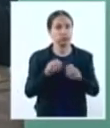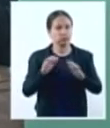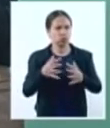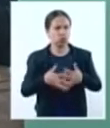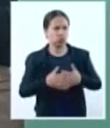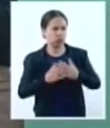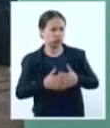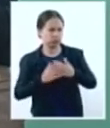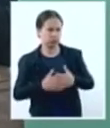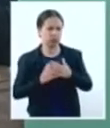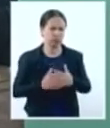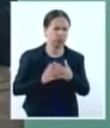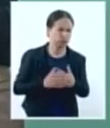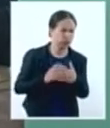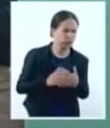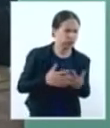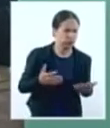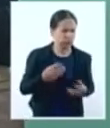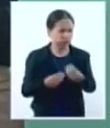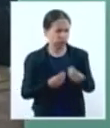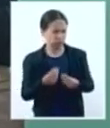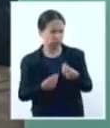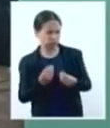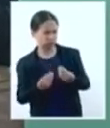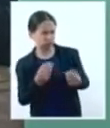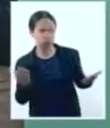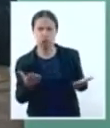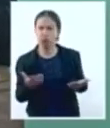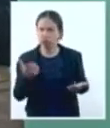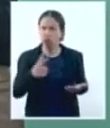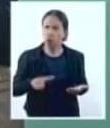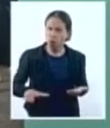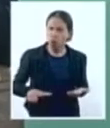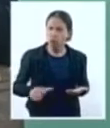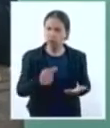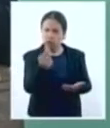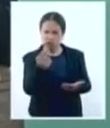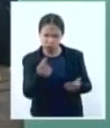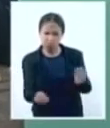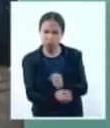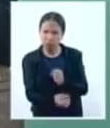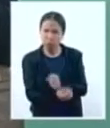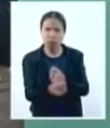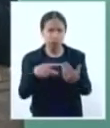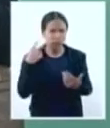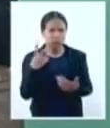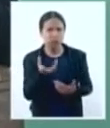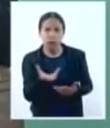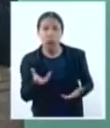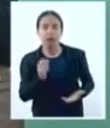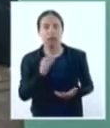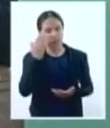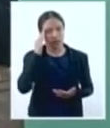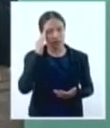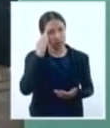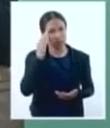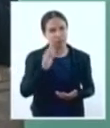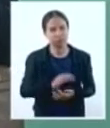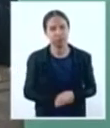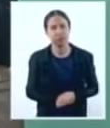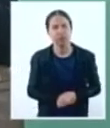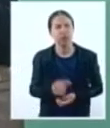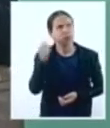confundir esses conceitos e transmitir para a população a ideia de que esse orçamento, que essa emenda impositiva, ela